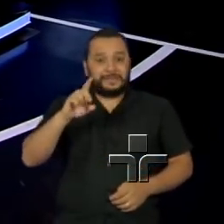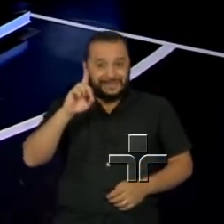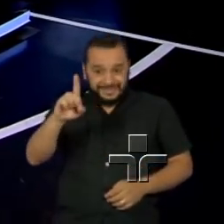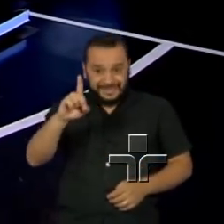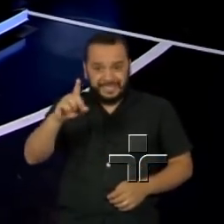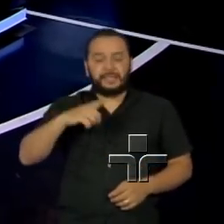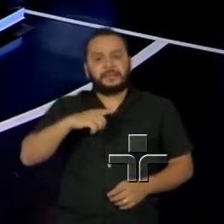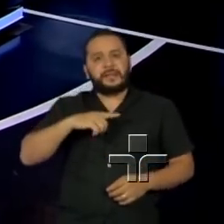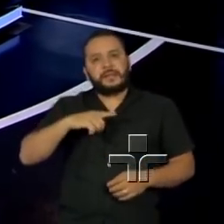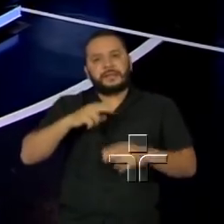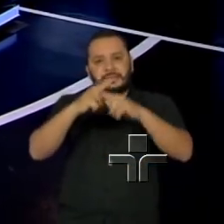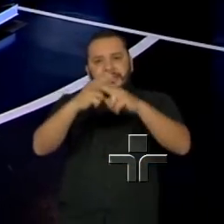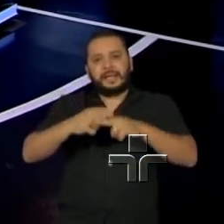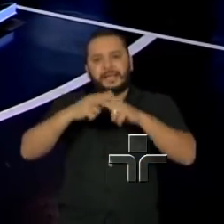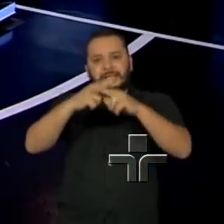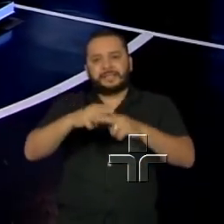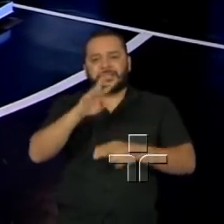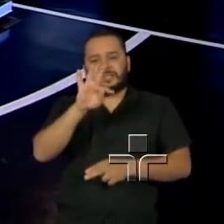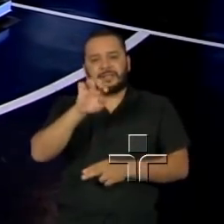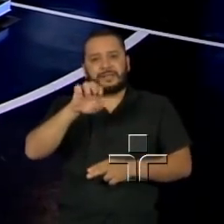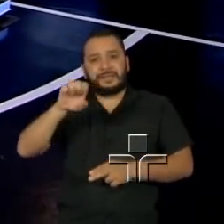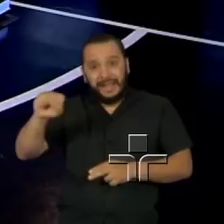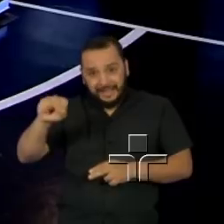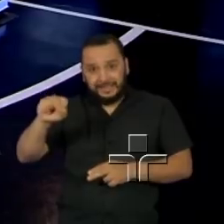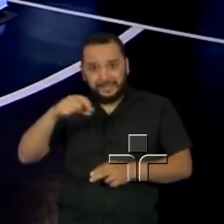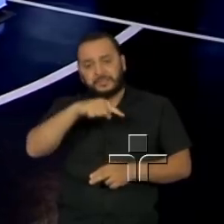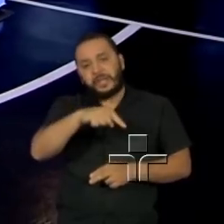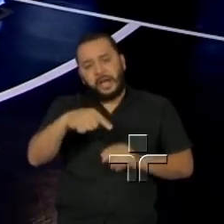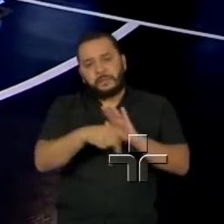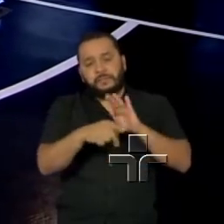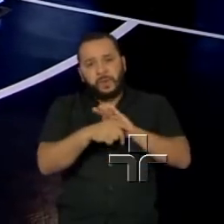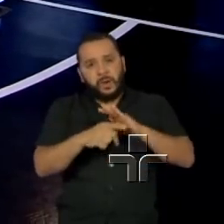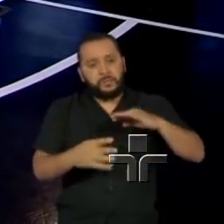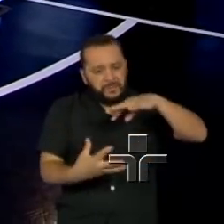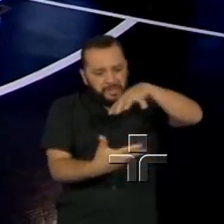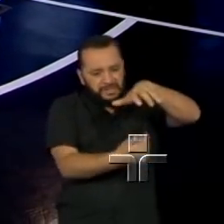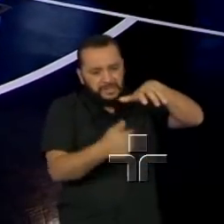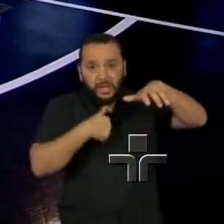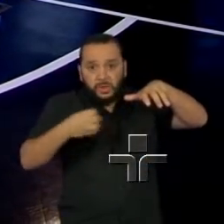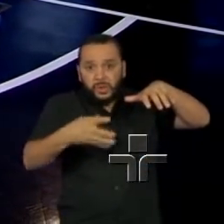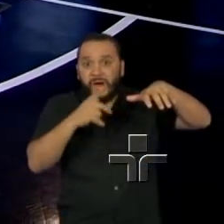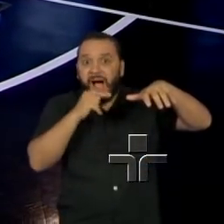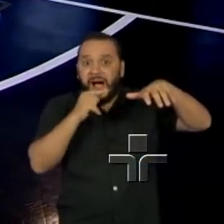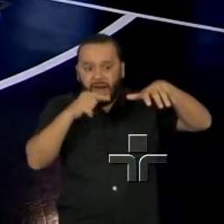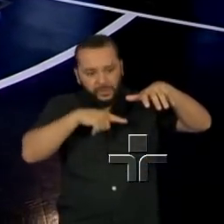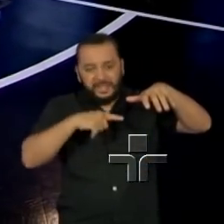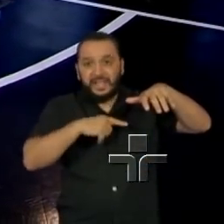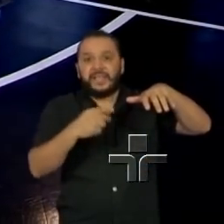numa zona onde pode ser encontrada água no estado líquido. O novo planeta é 20%